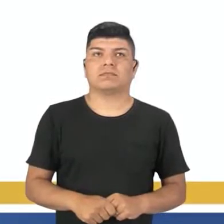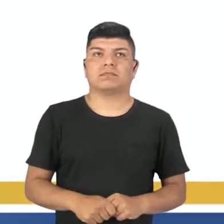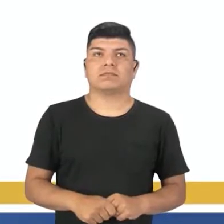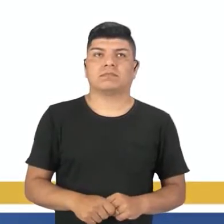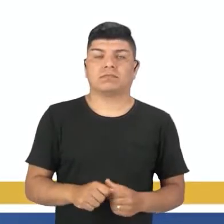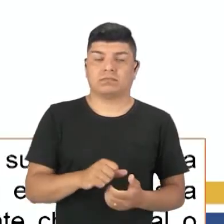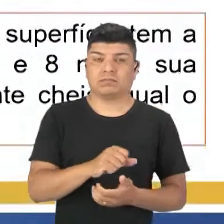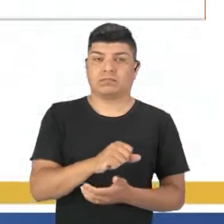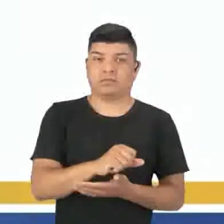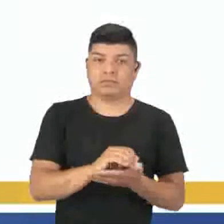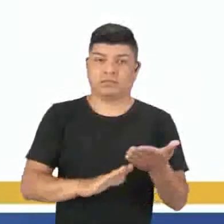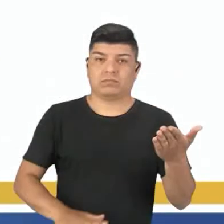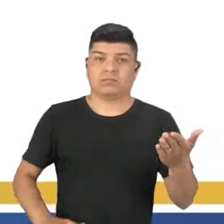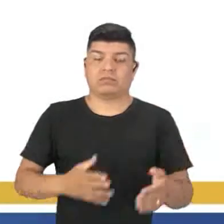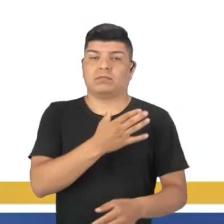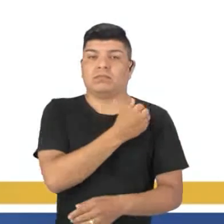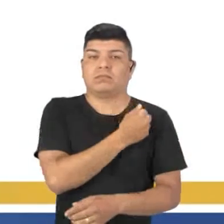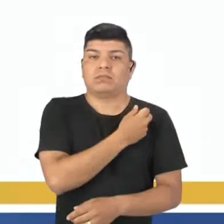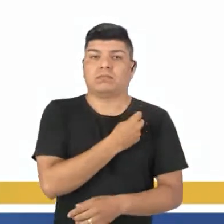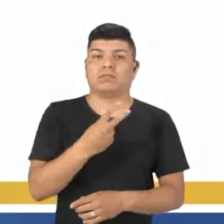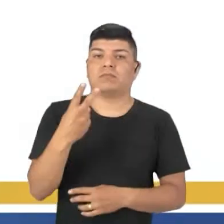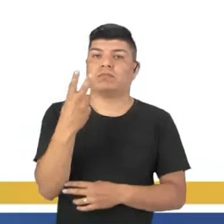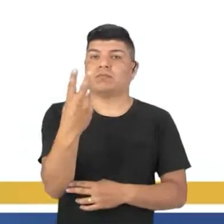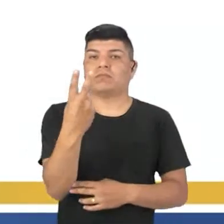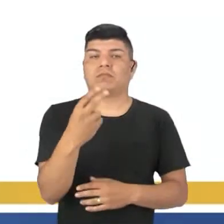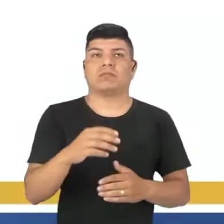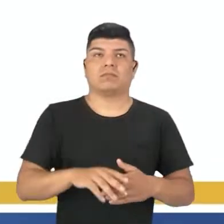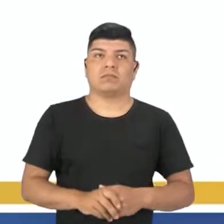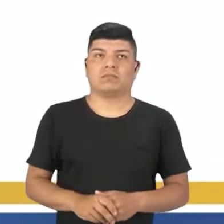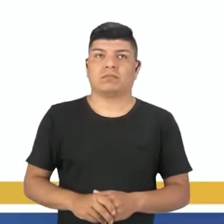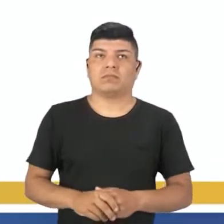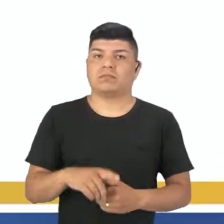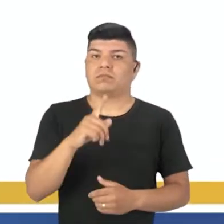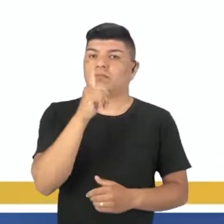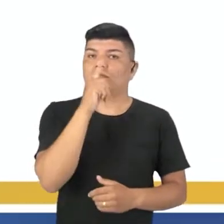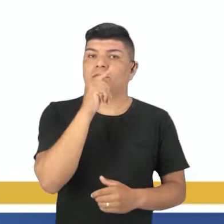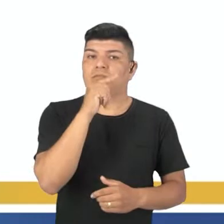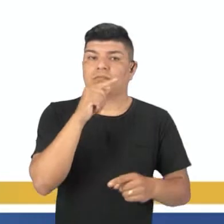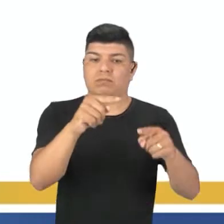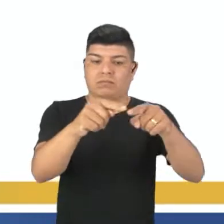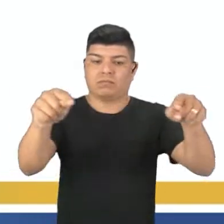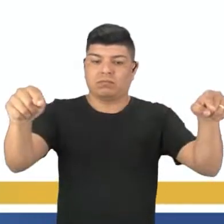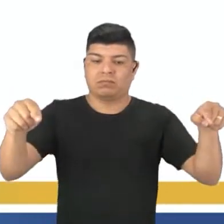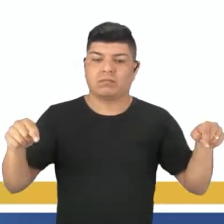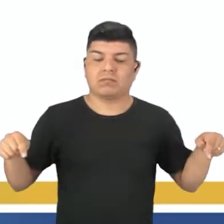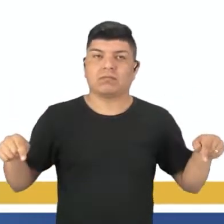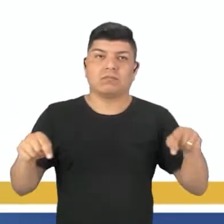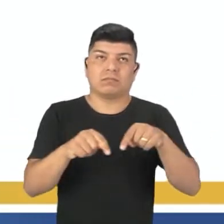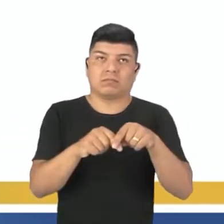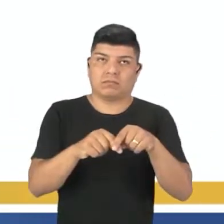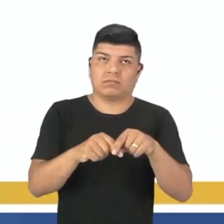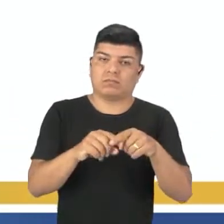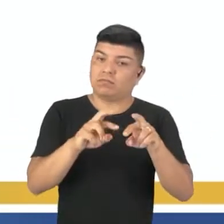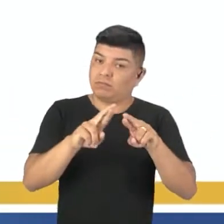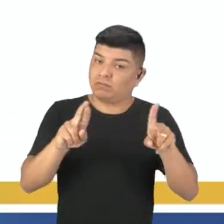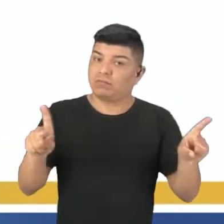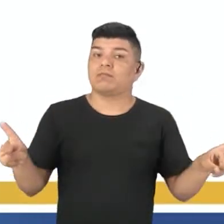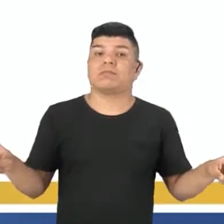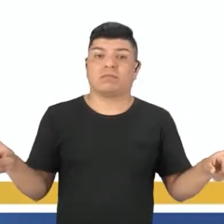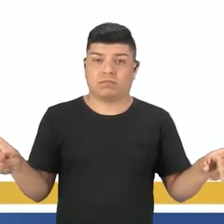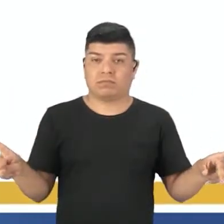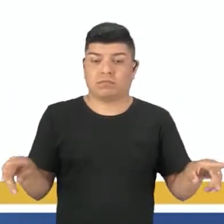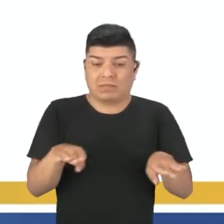Então, vamos lá para o problema de número 2. A piscina de um clube, ela tem um formato um tanto diferente.